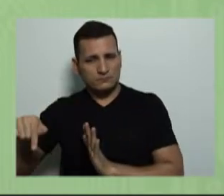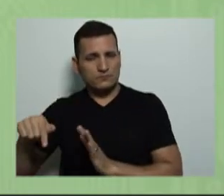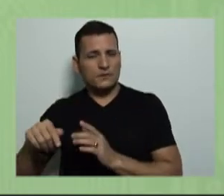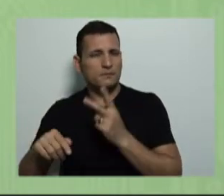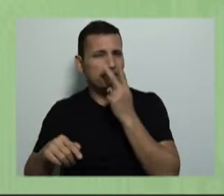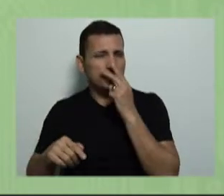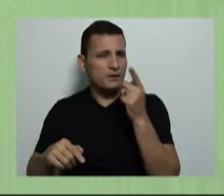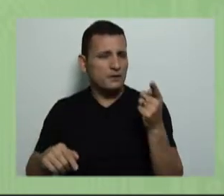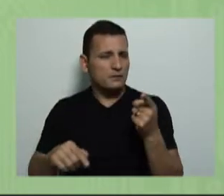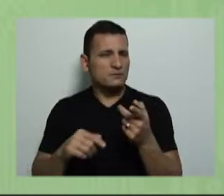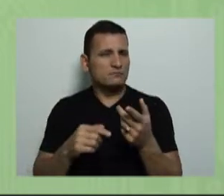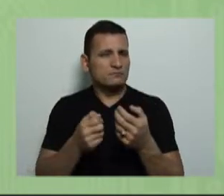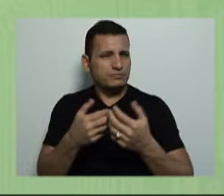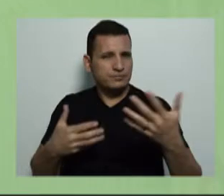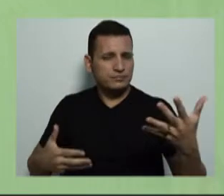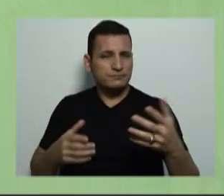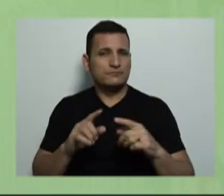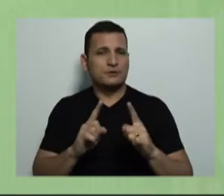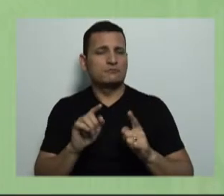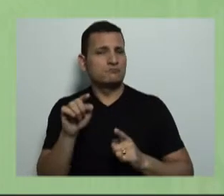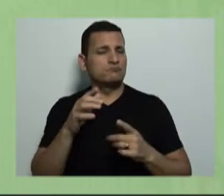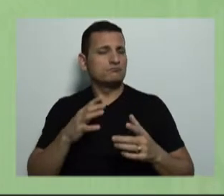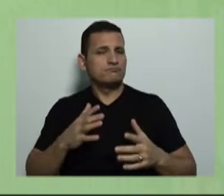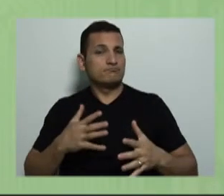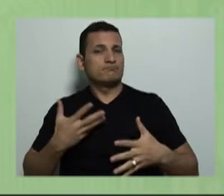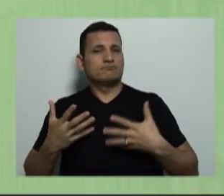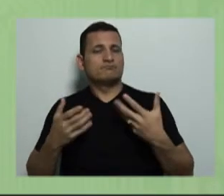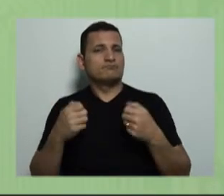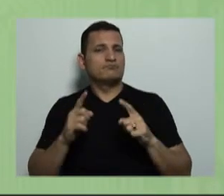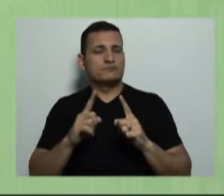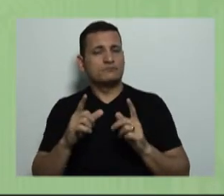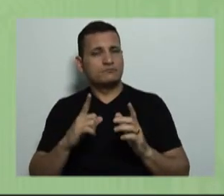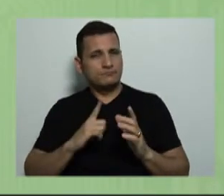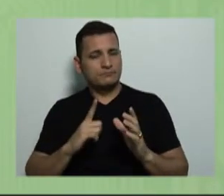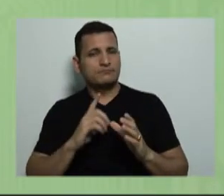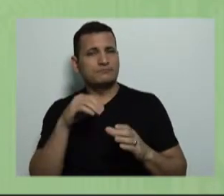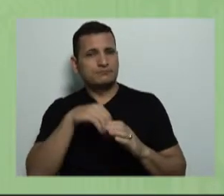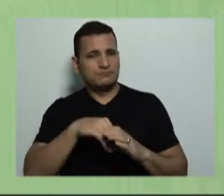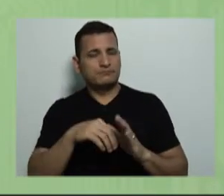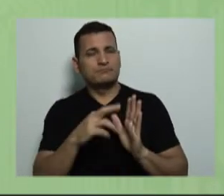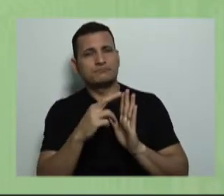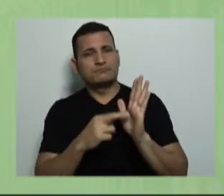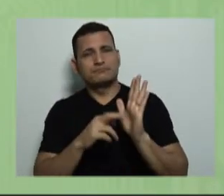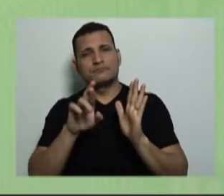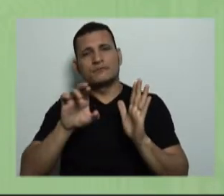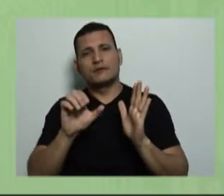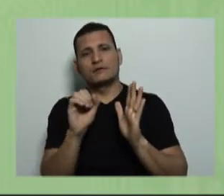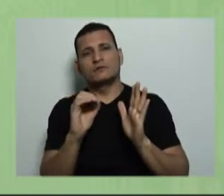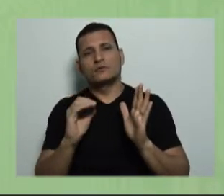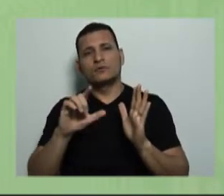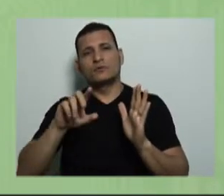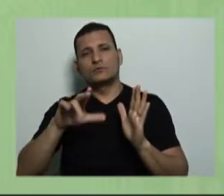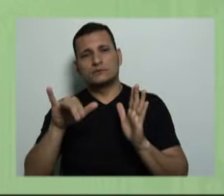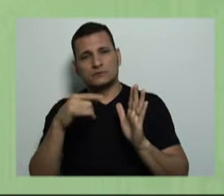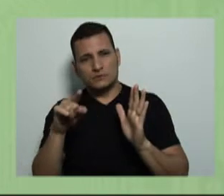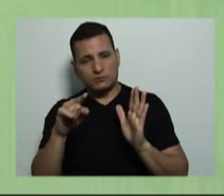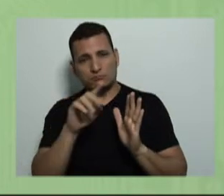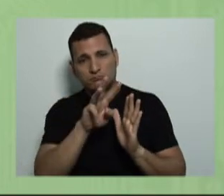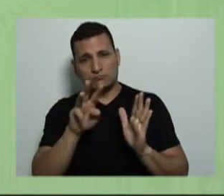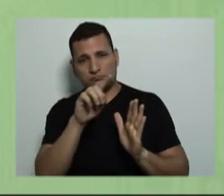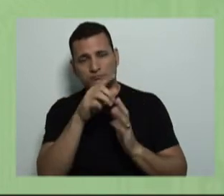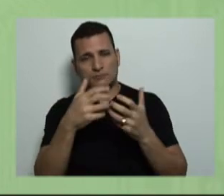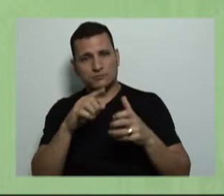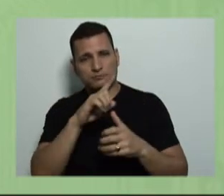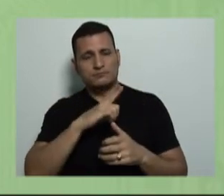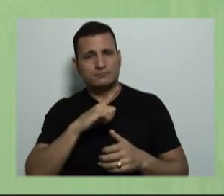não é. E os senhores não precisam ficar muito aflitos. Isso aí tudo está na resolução que está lá no site, que também vai ser encaminhada para vocês. Tá